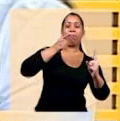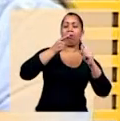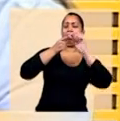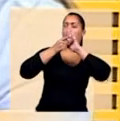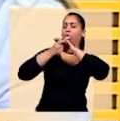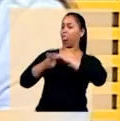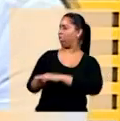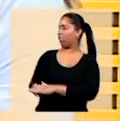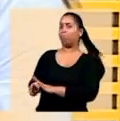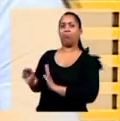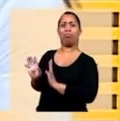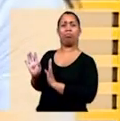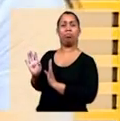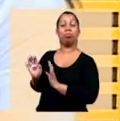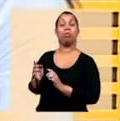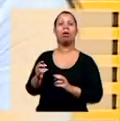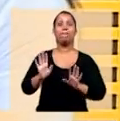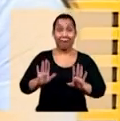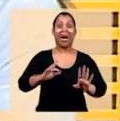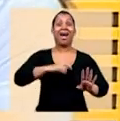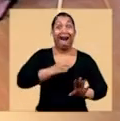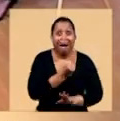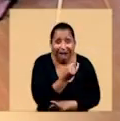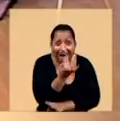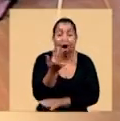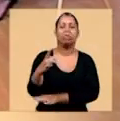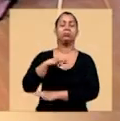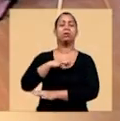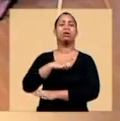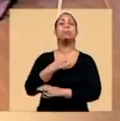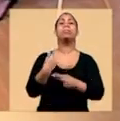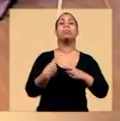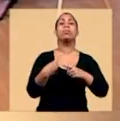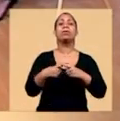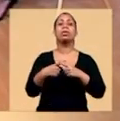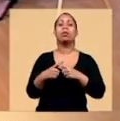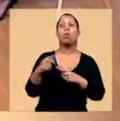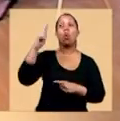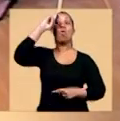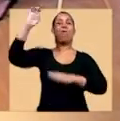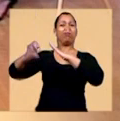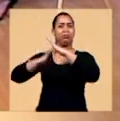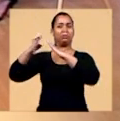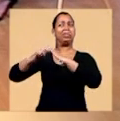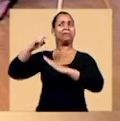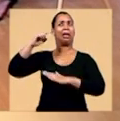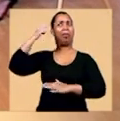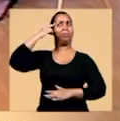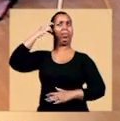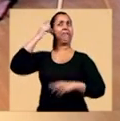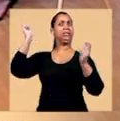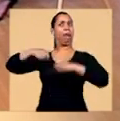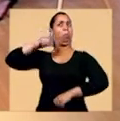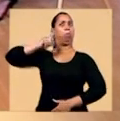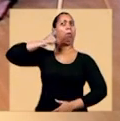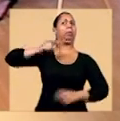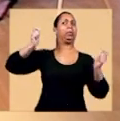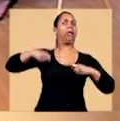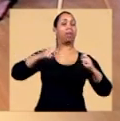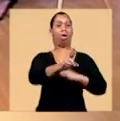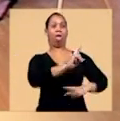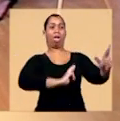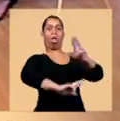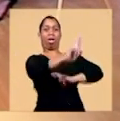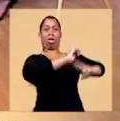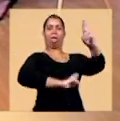o outro. Não é? Mas ainda existe por quê? Porque alguns empresários acreditam que esse estilo de gestão autoritário faz com que